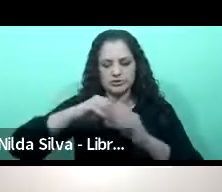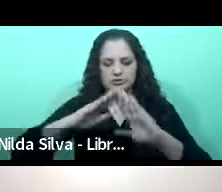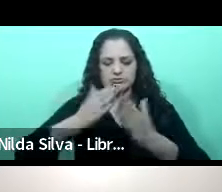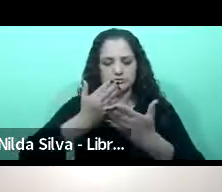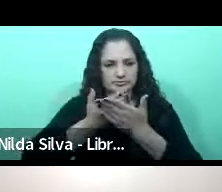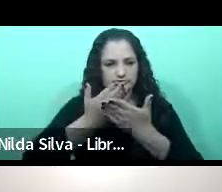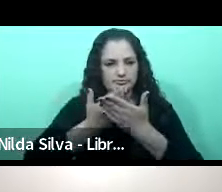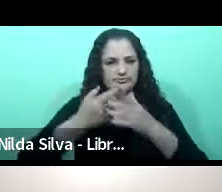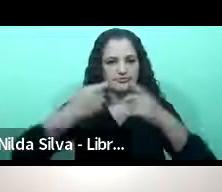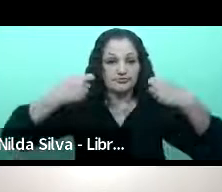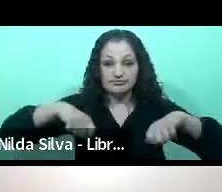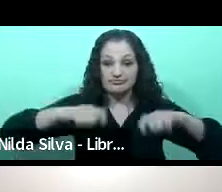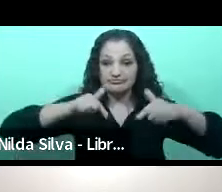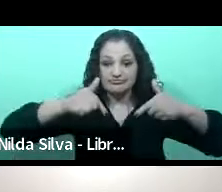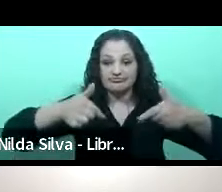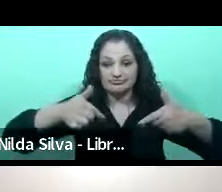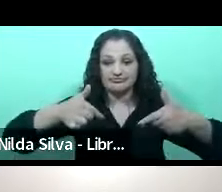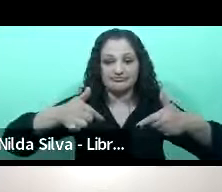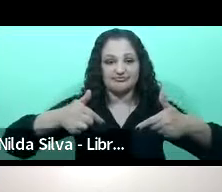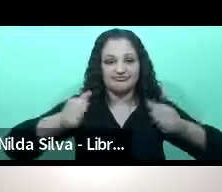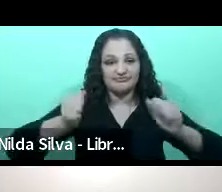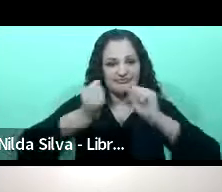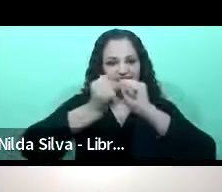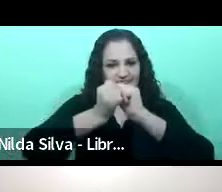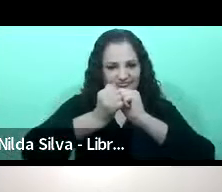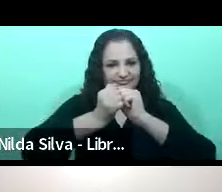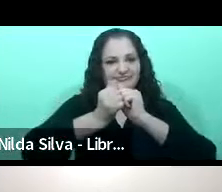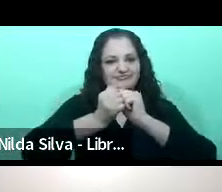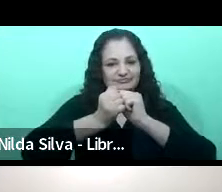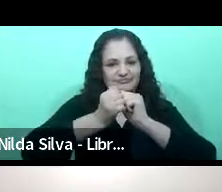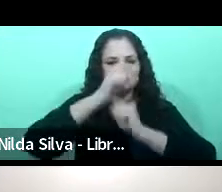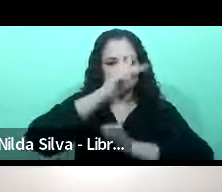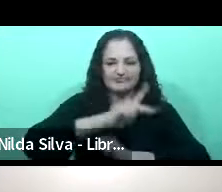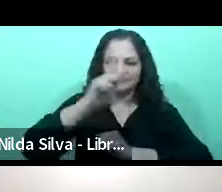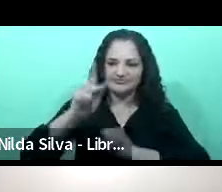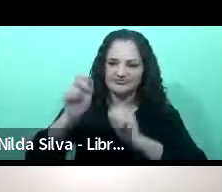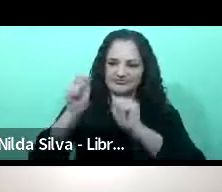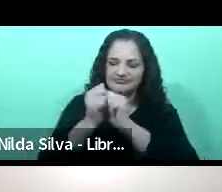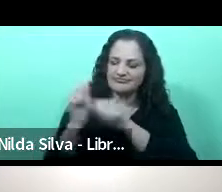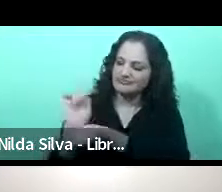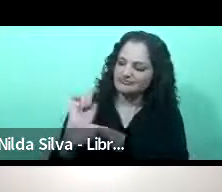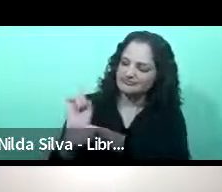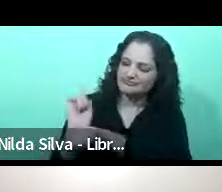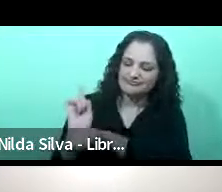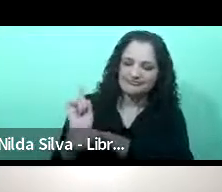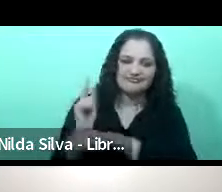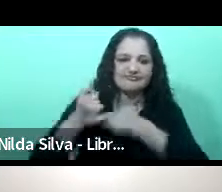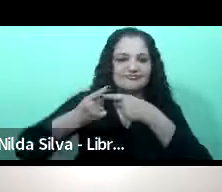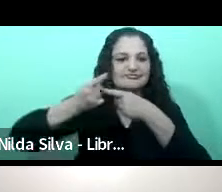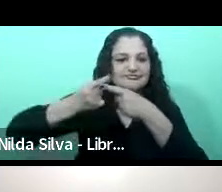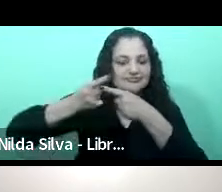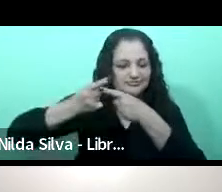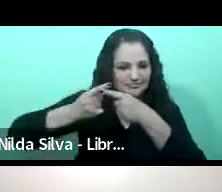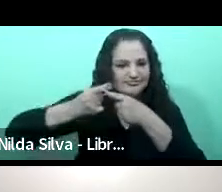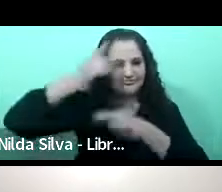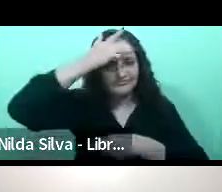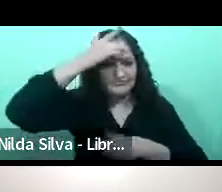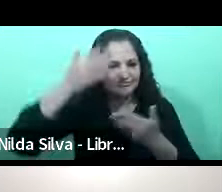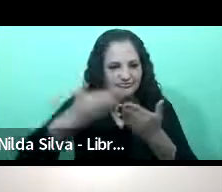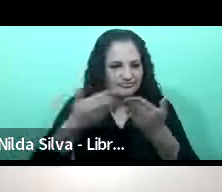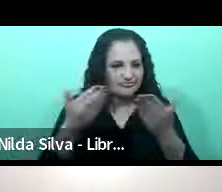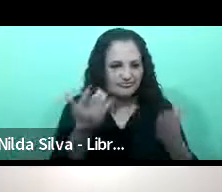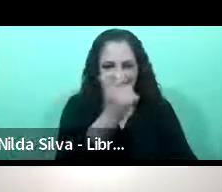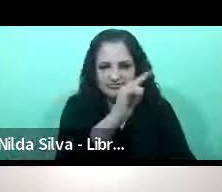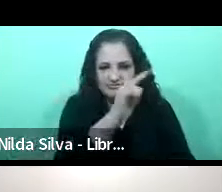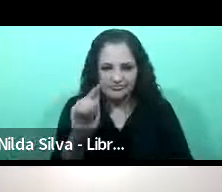precisa buscar junto, buscar com os professores, com os gestores, porque se as pessoas não